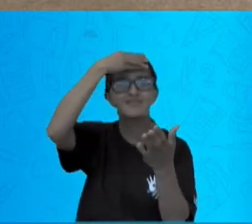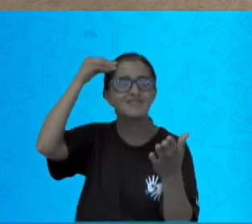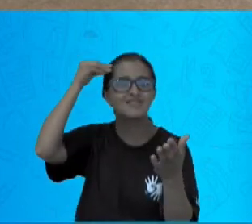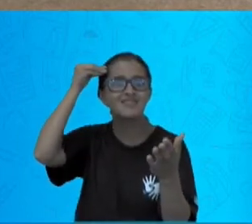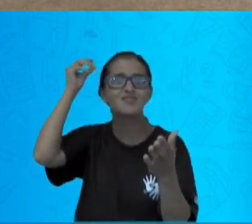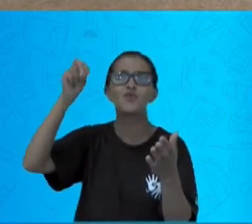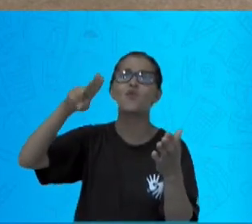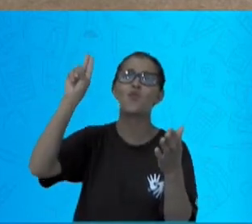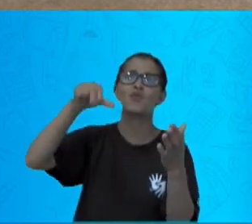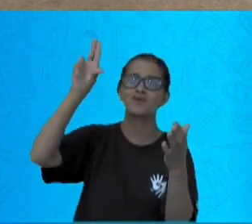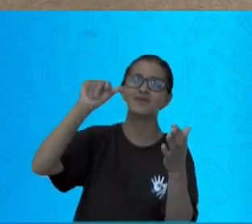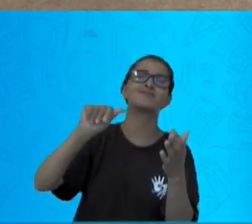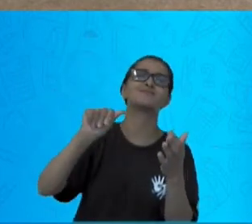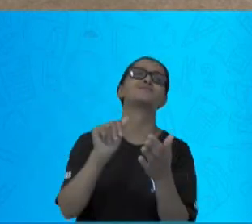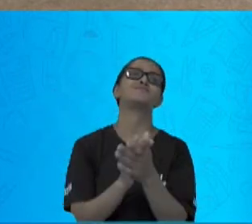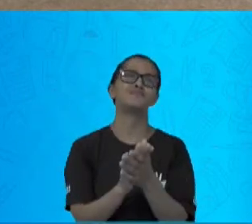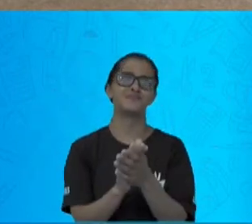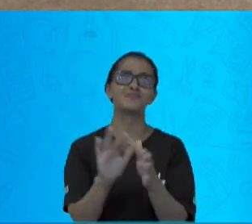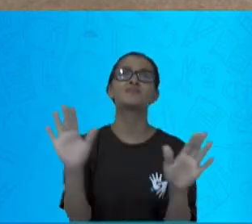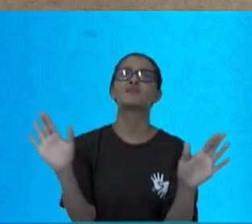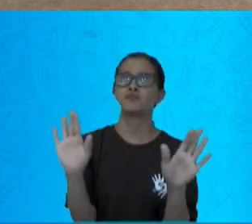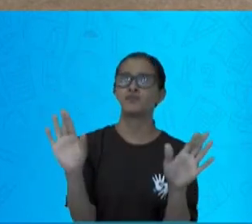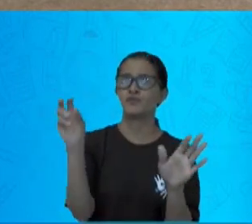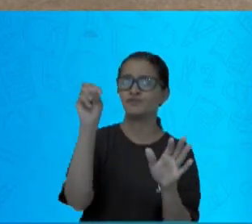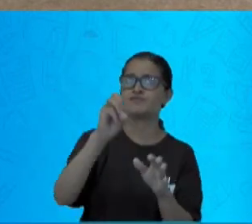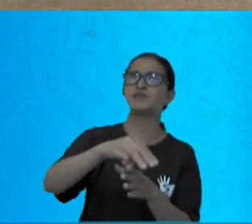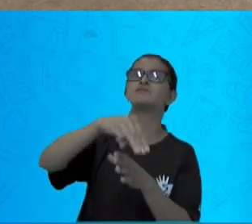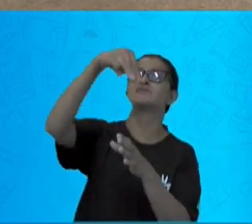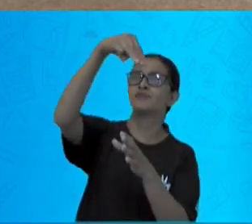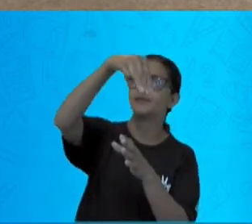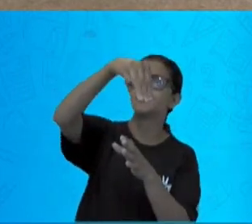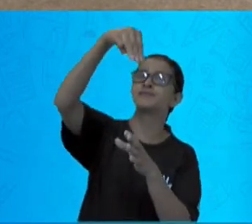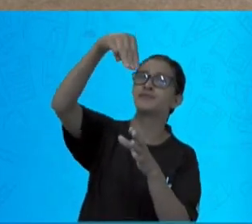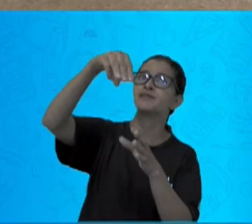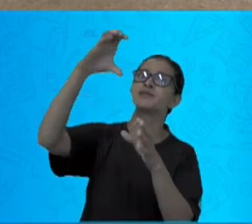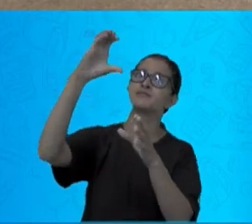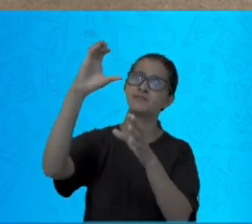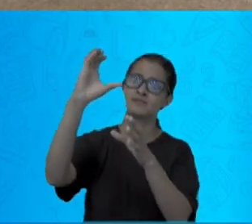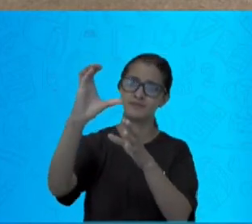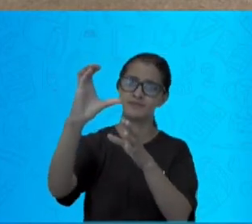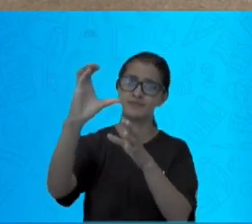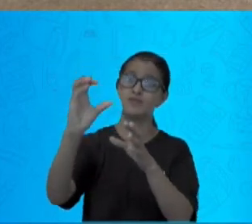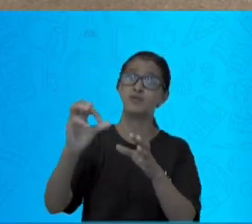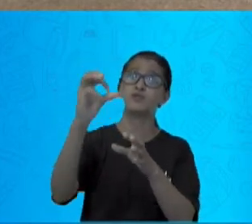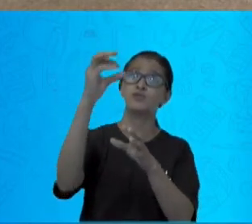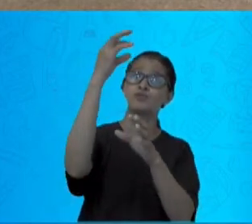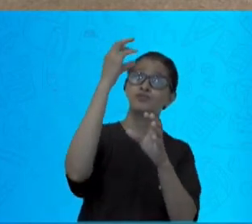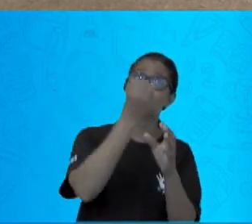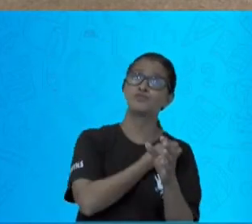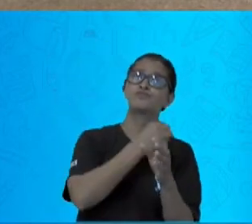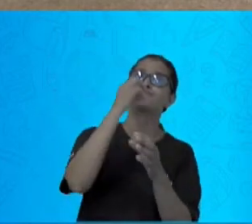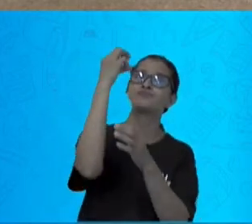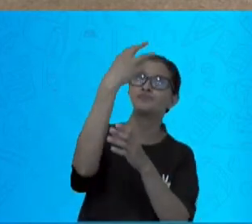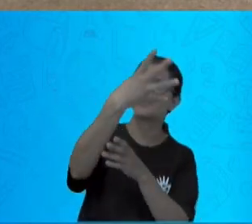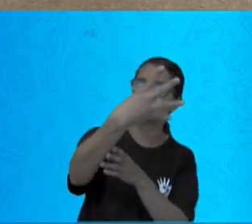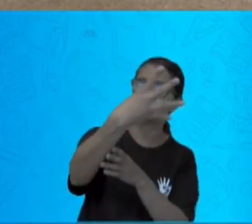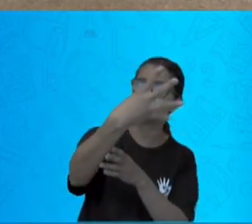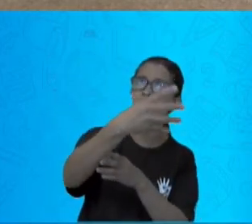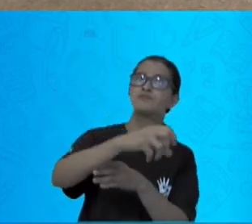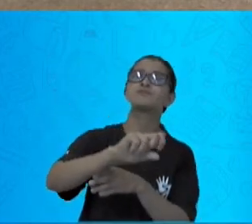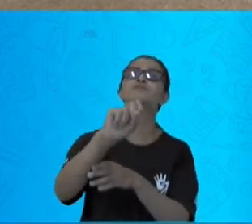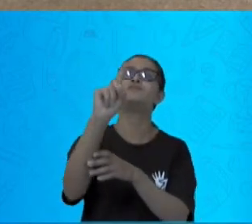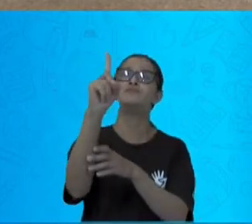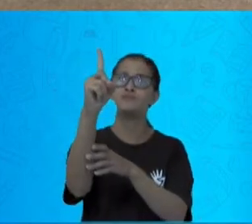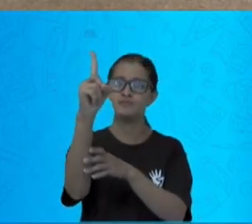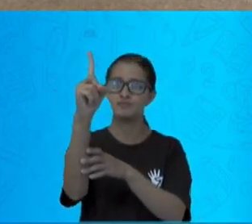tirar o MMC. Então, você já sabe, tem que tirar o MMC de 4 e 1. O 1 já está fatorado, então